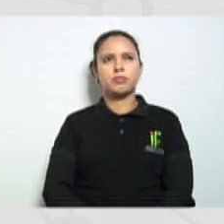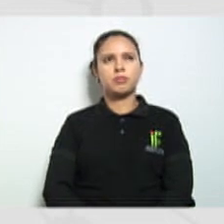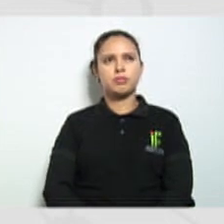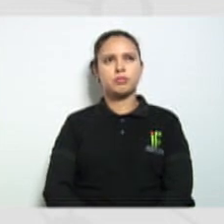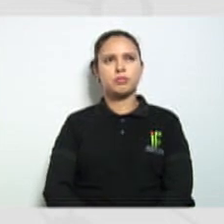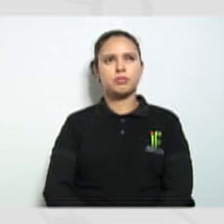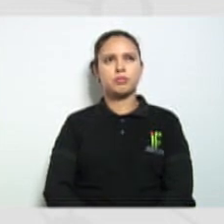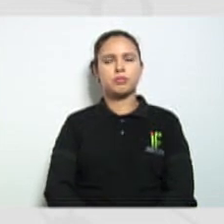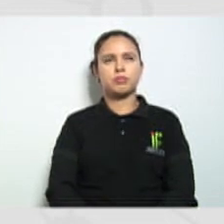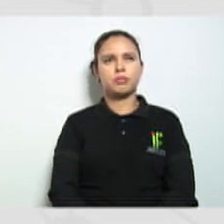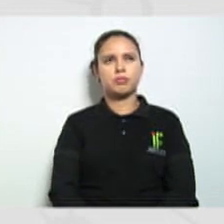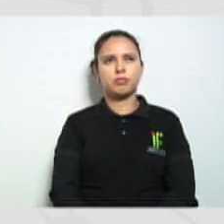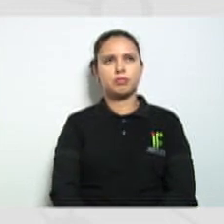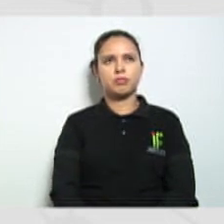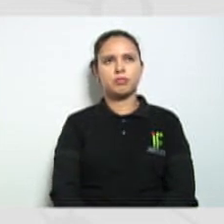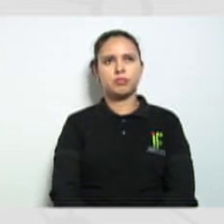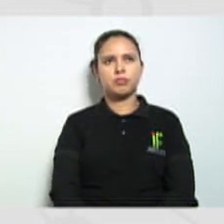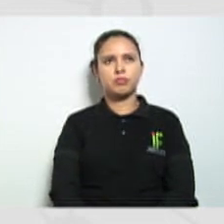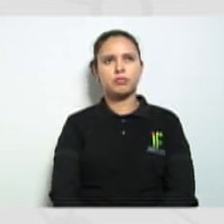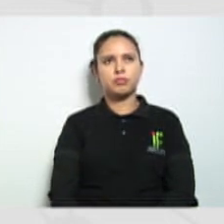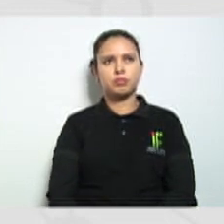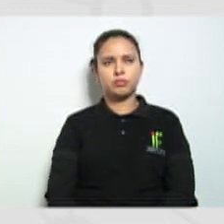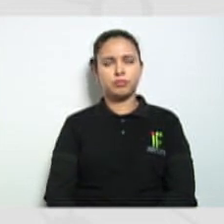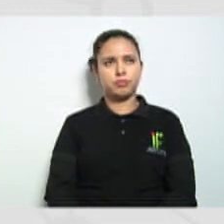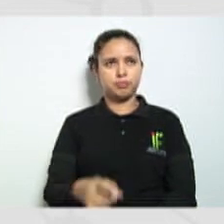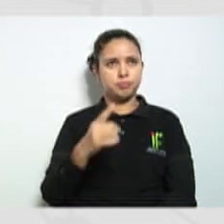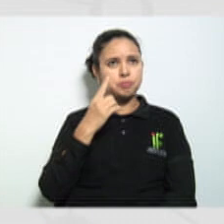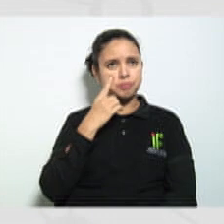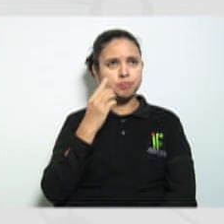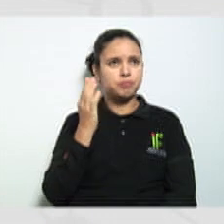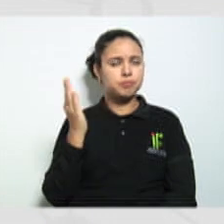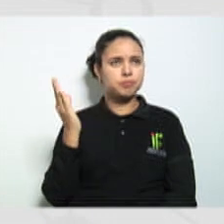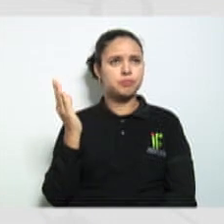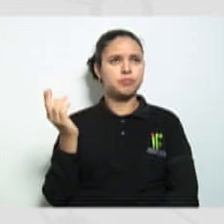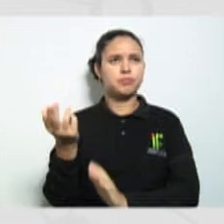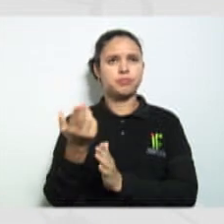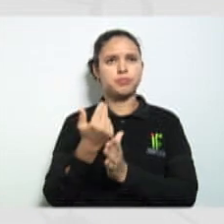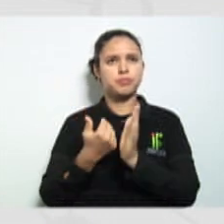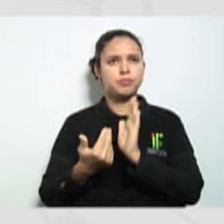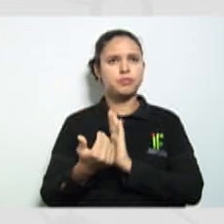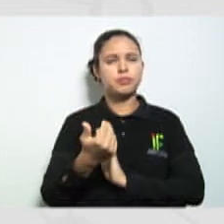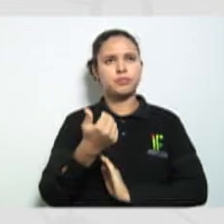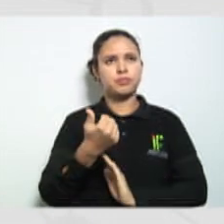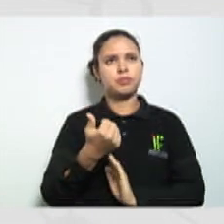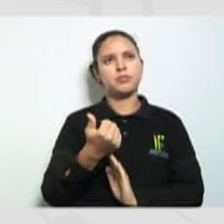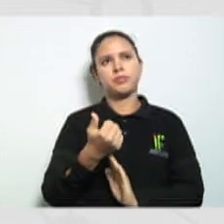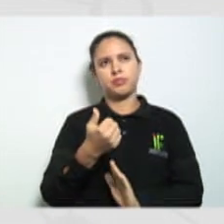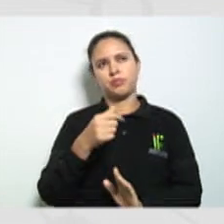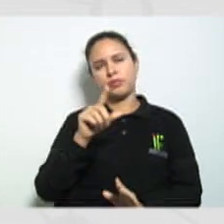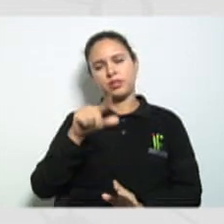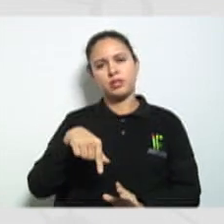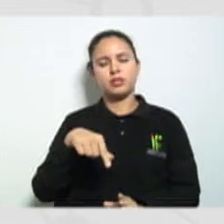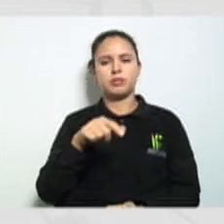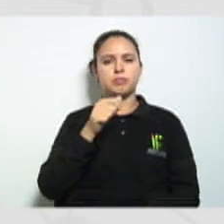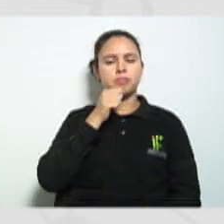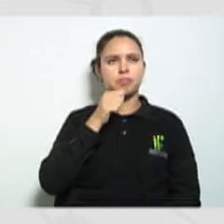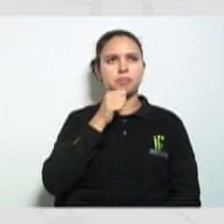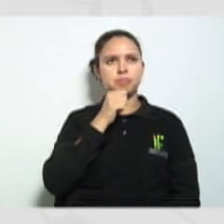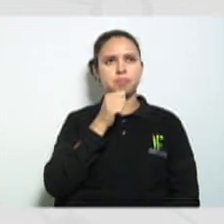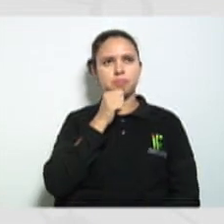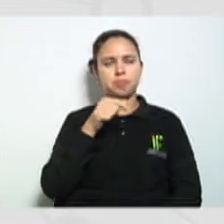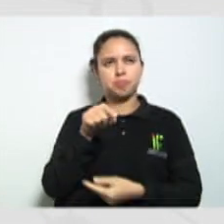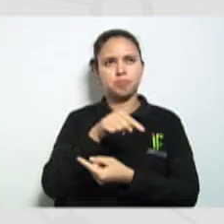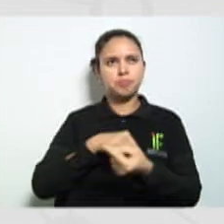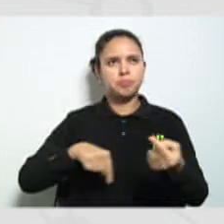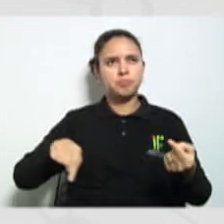esse trator, né? Nós temos aqui os computadores e nós temos aqui um belo veículo, né?